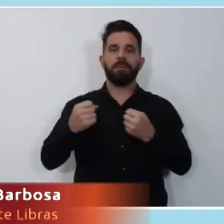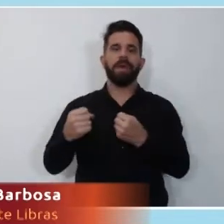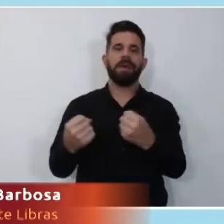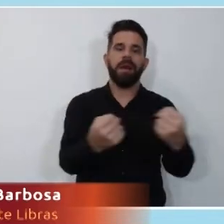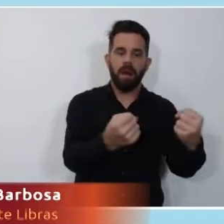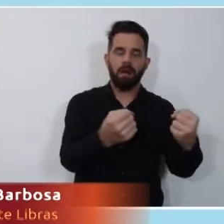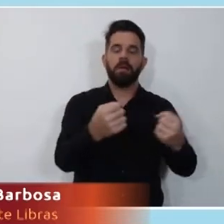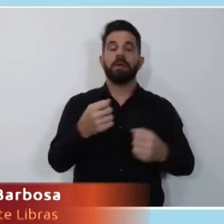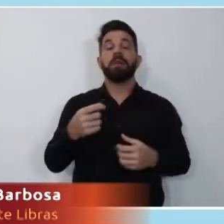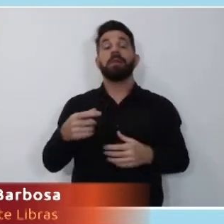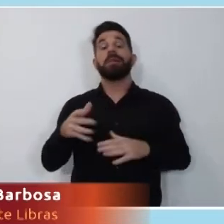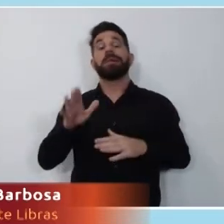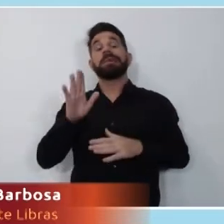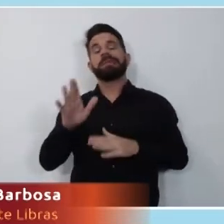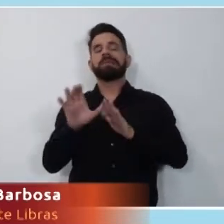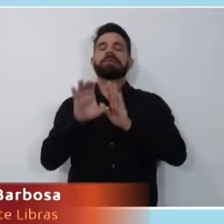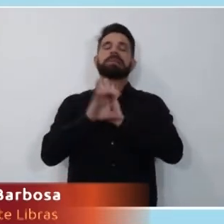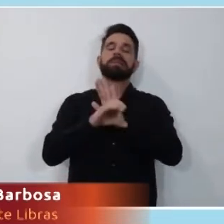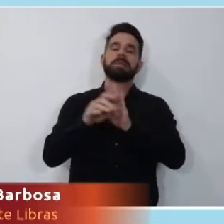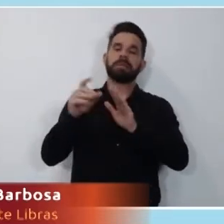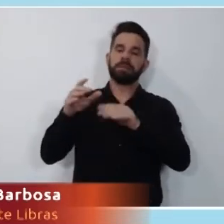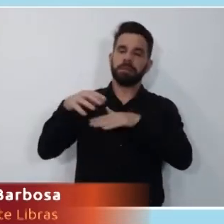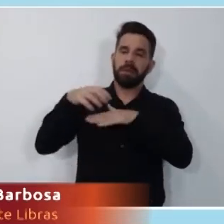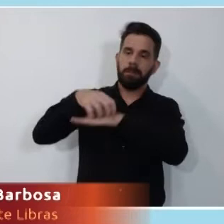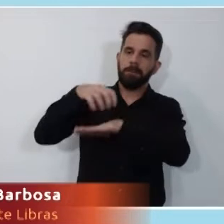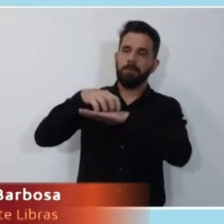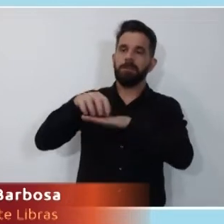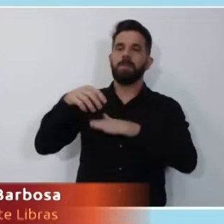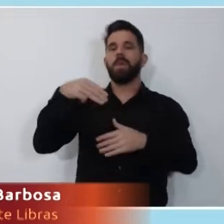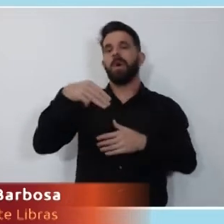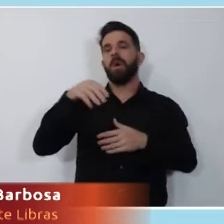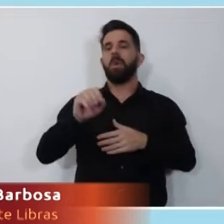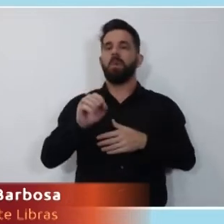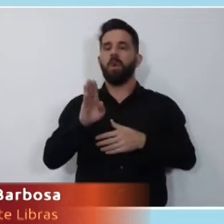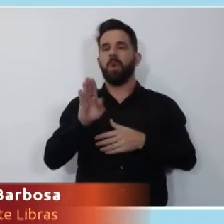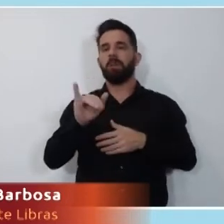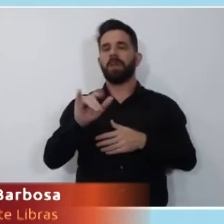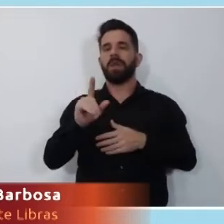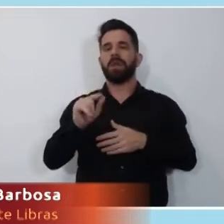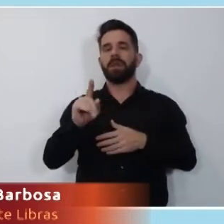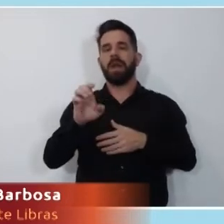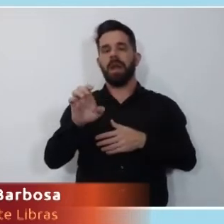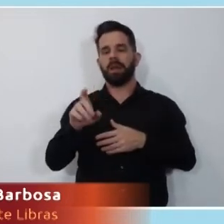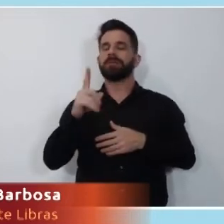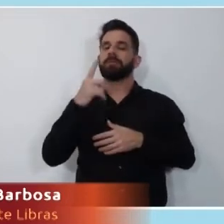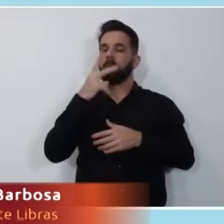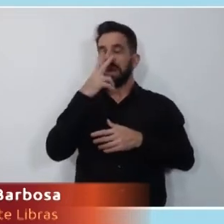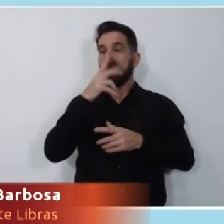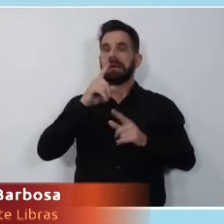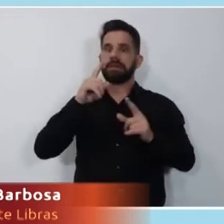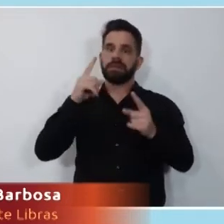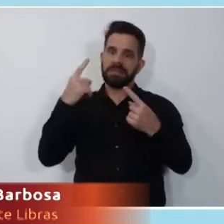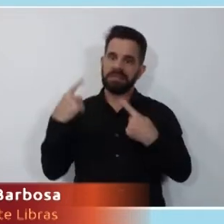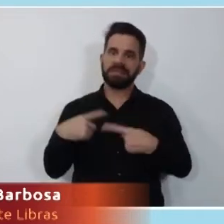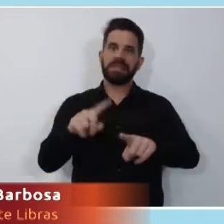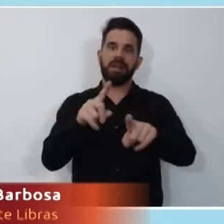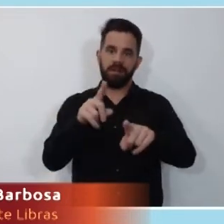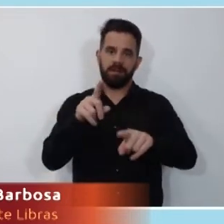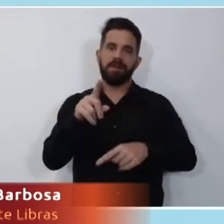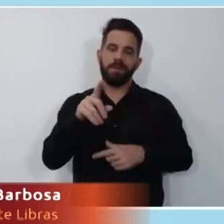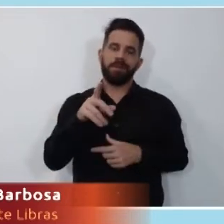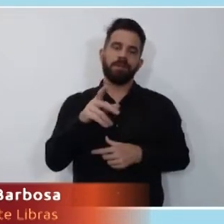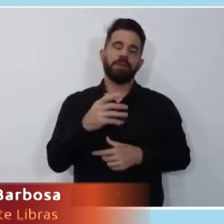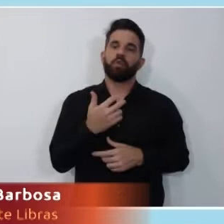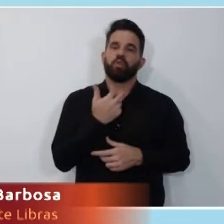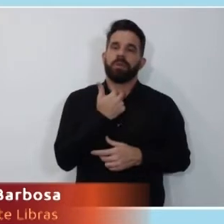da mobilidade é que são o grande desafio. Obviamente que não dá para fazer uma mudança cultural dessa